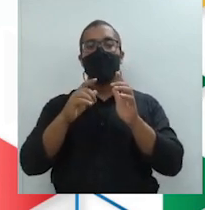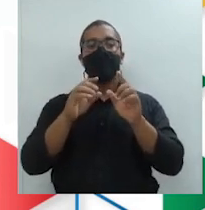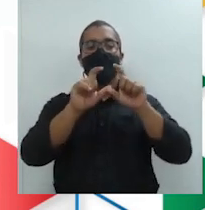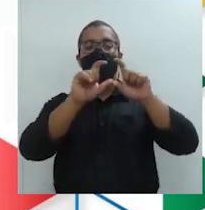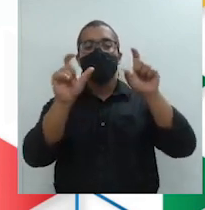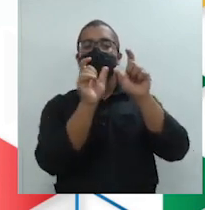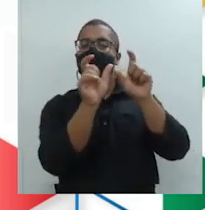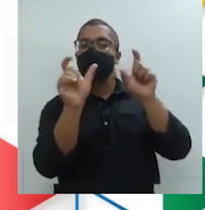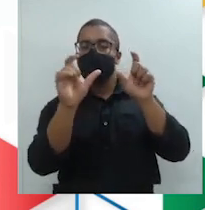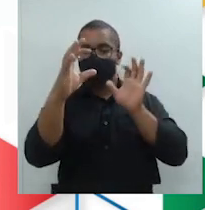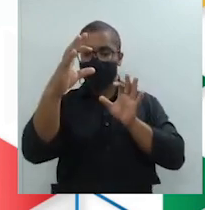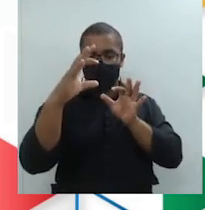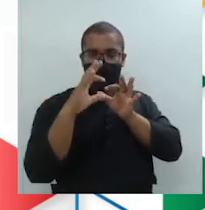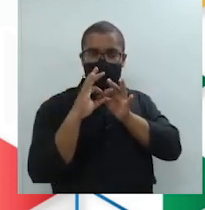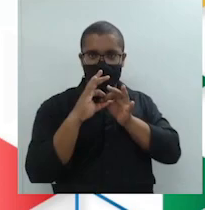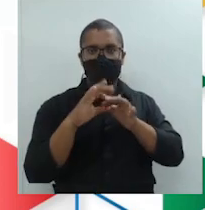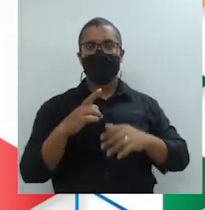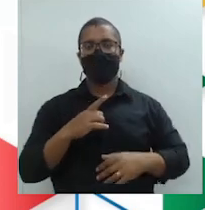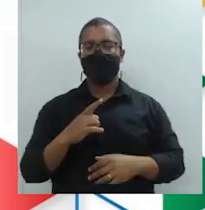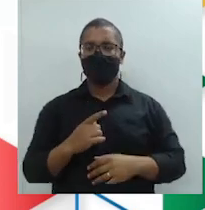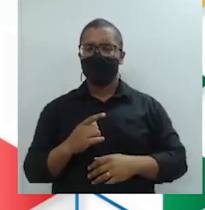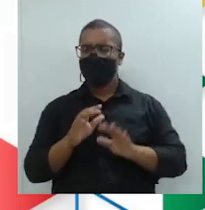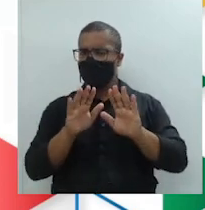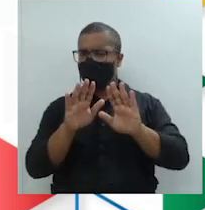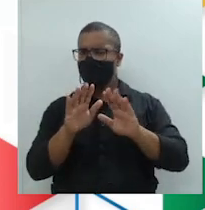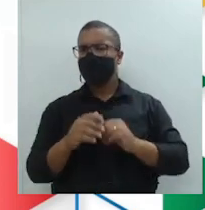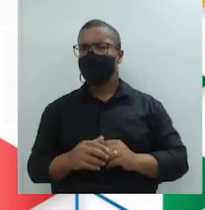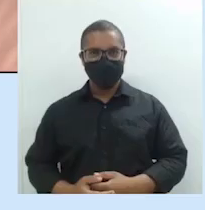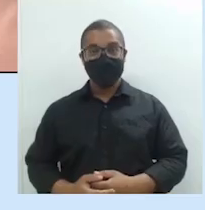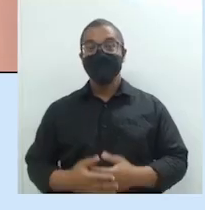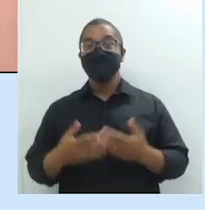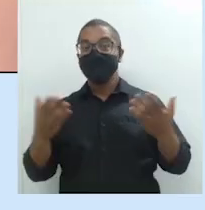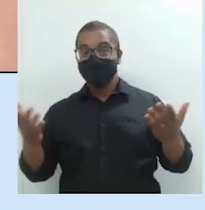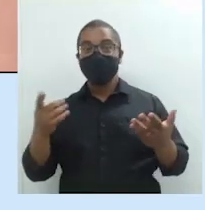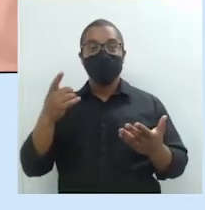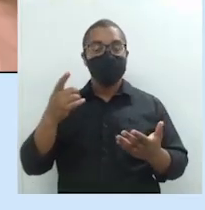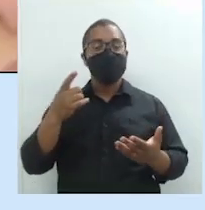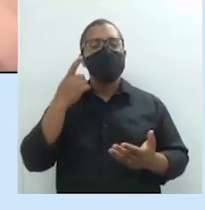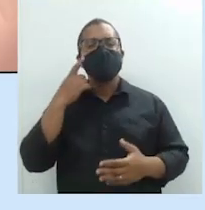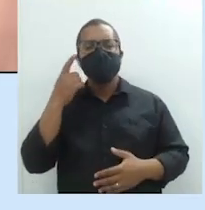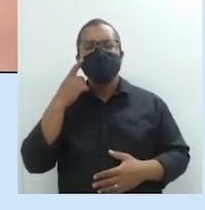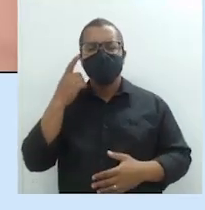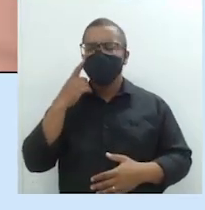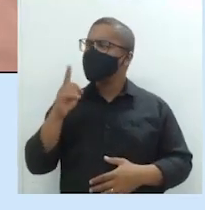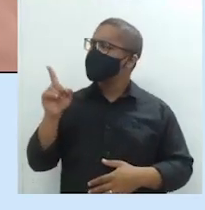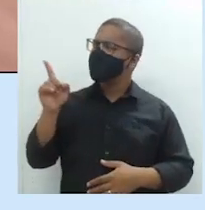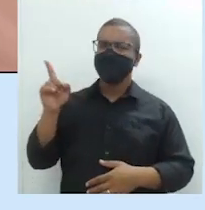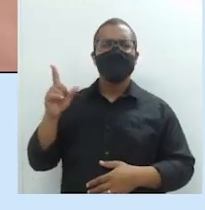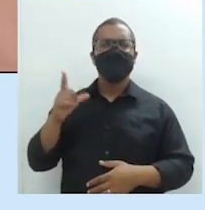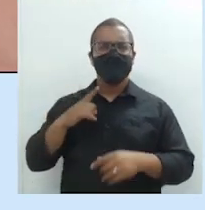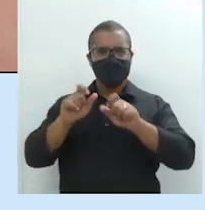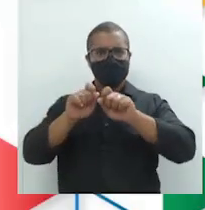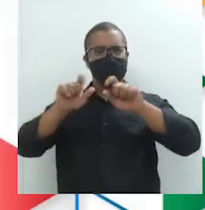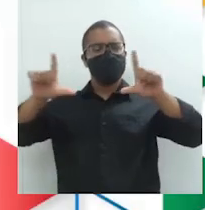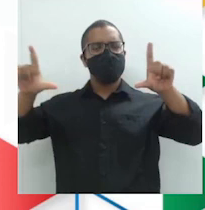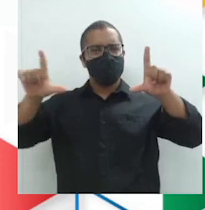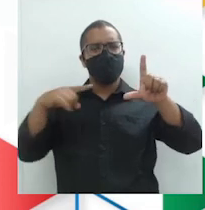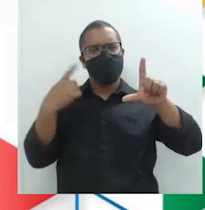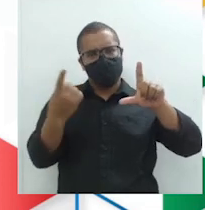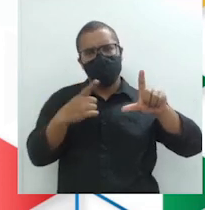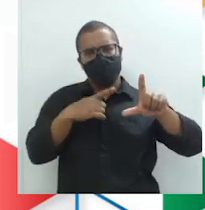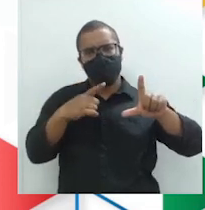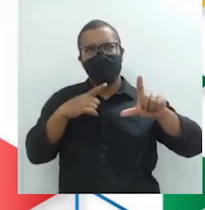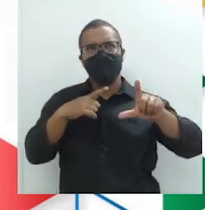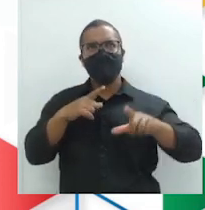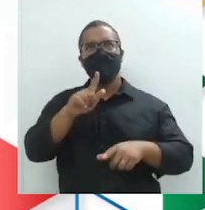ele está registrado, marcado pelo explícito. Olha, vejam só esse slide que nós temos.